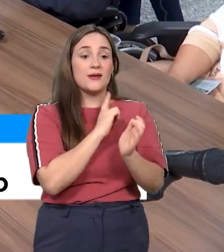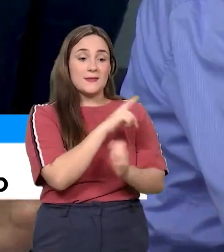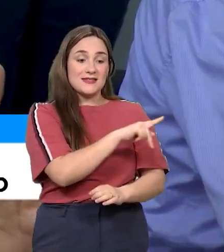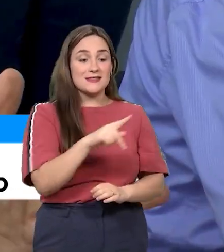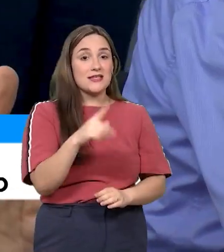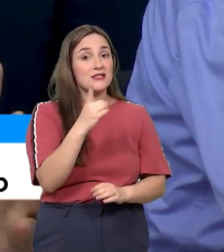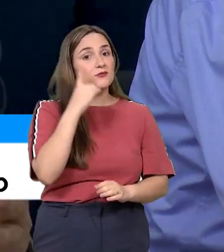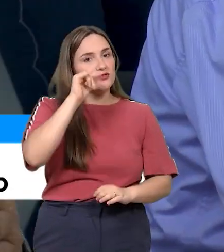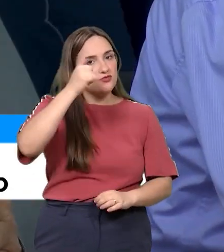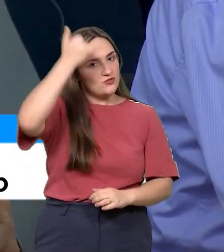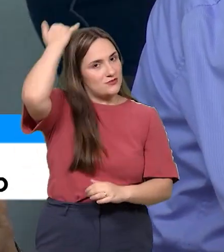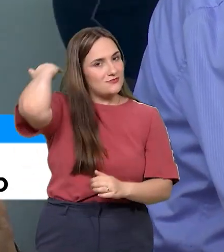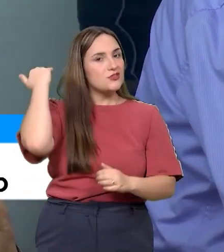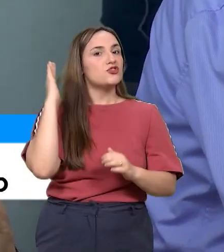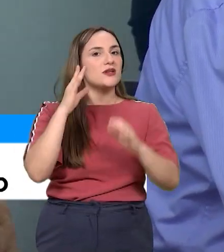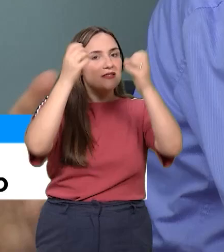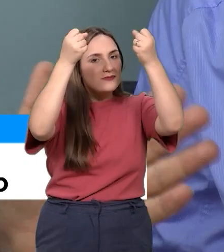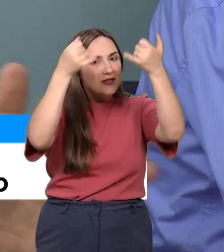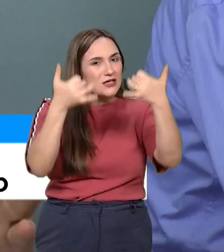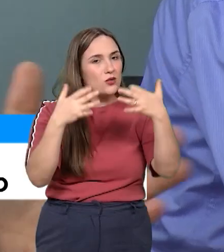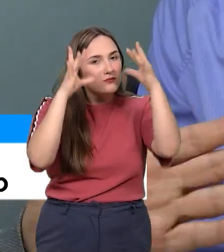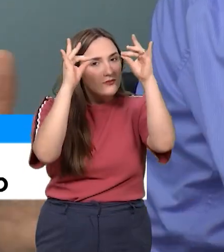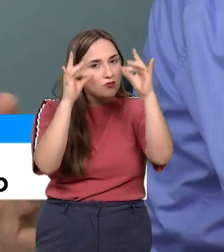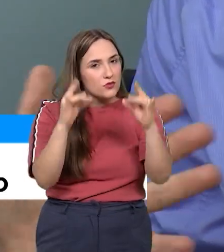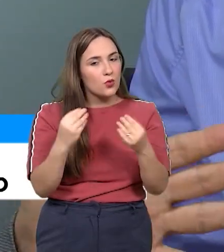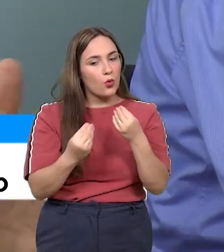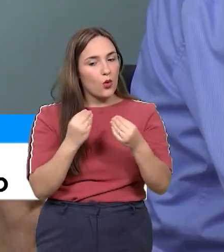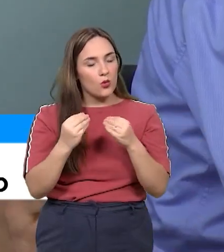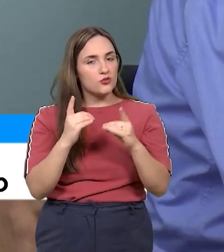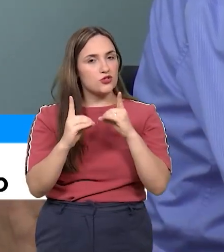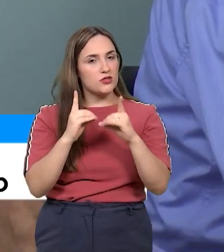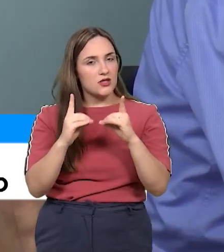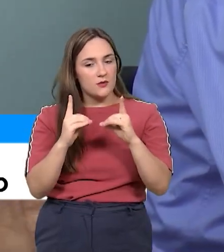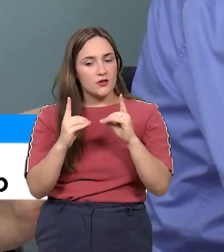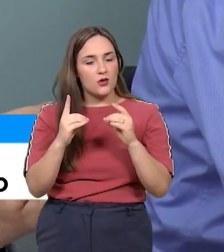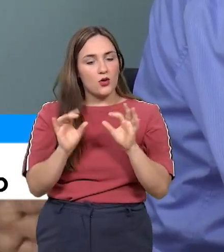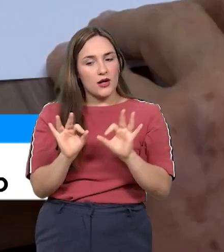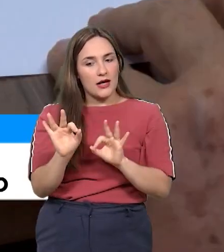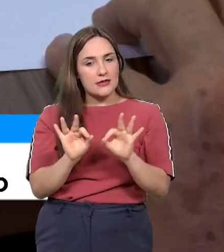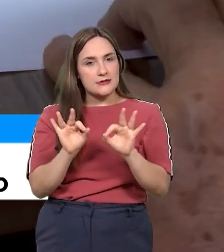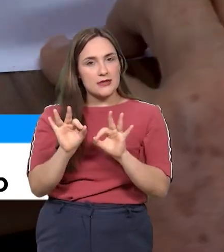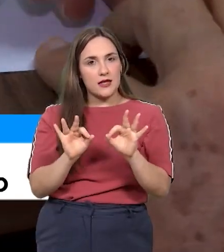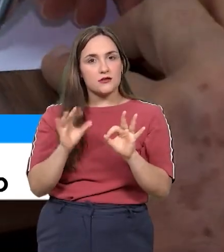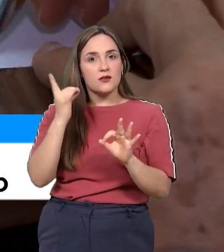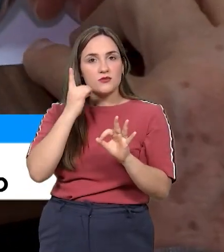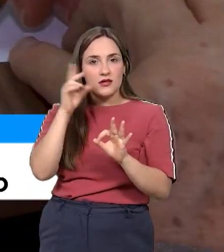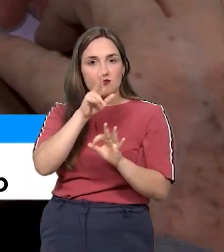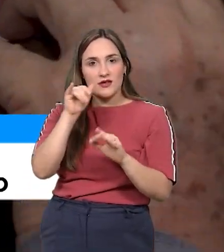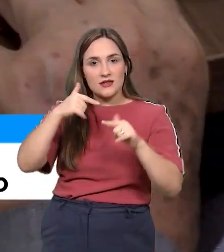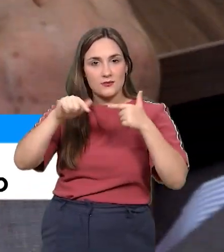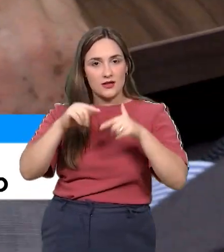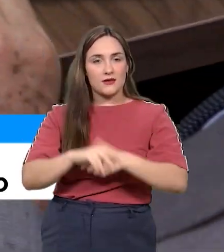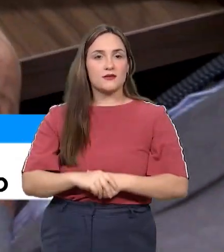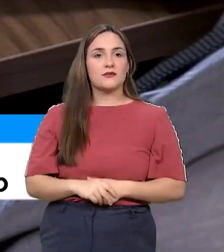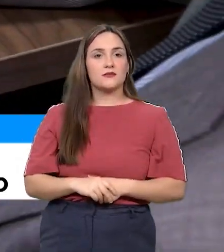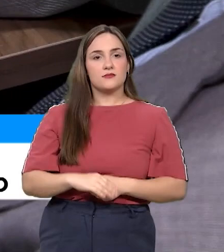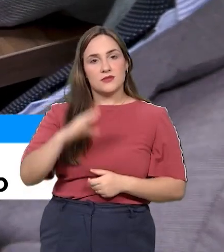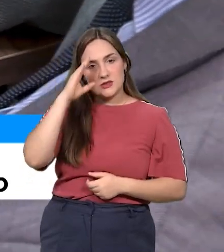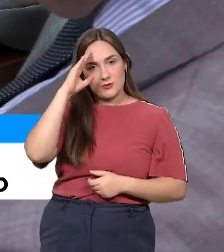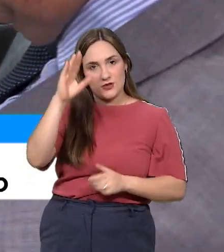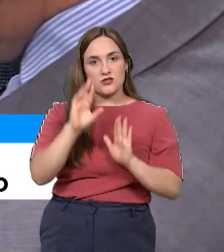Mock, que detalhou como pretende implementar a dinâmica das atividades desenvolvidas pelos parlamentares em conjunto